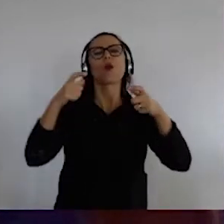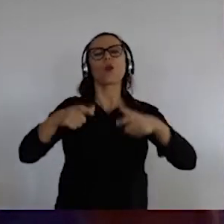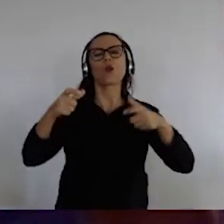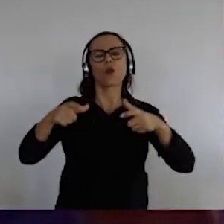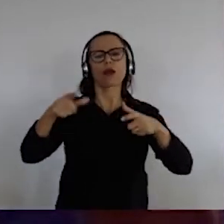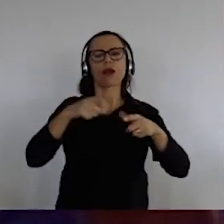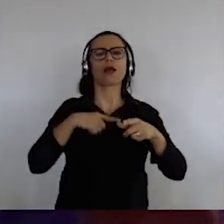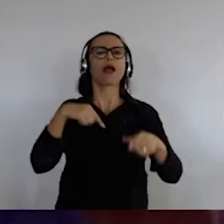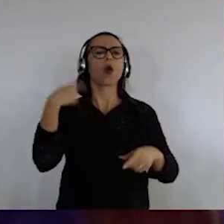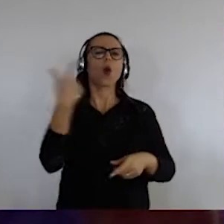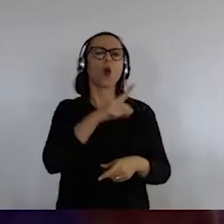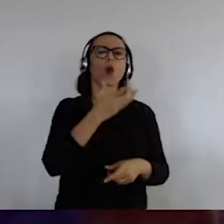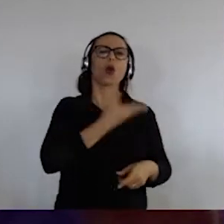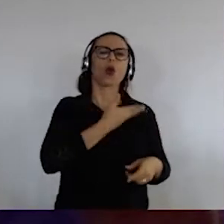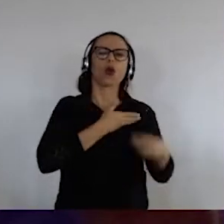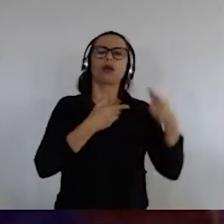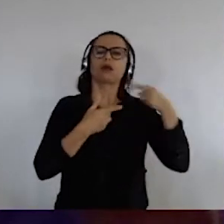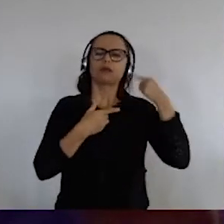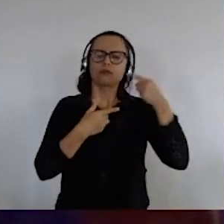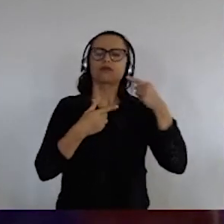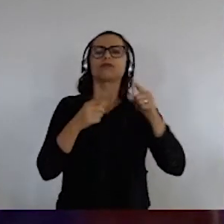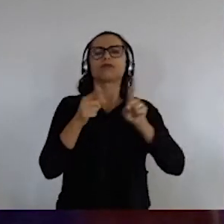forma absolutamente